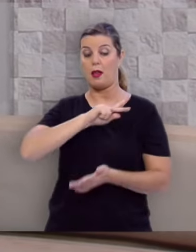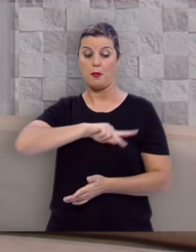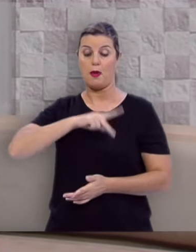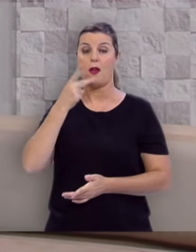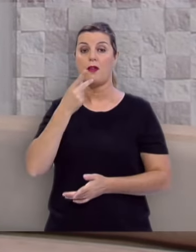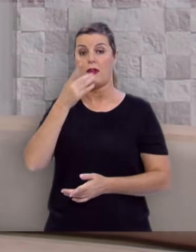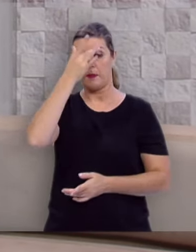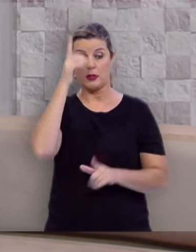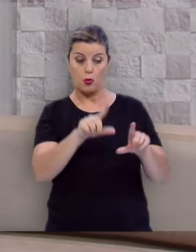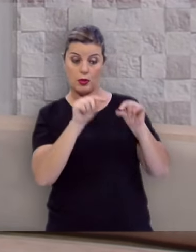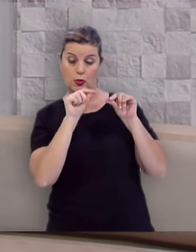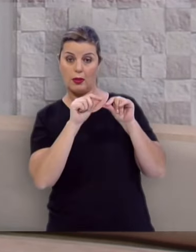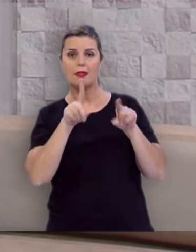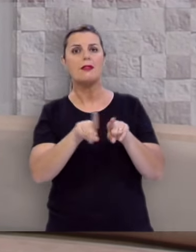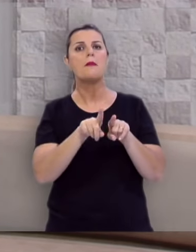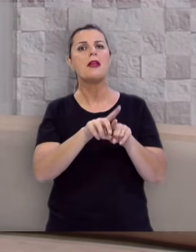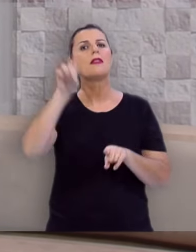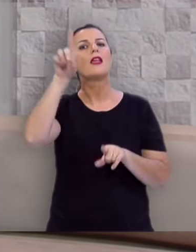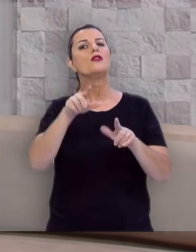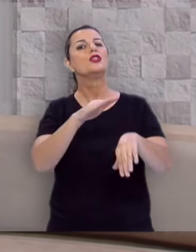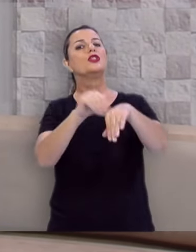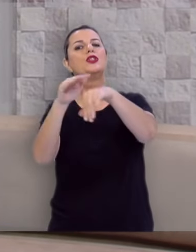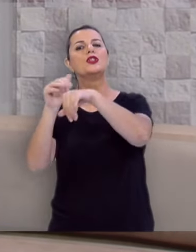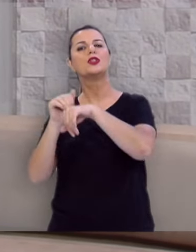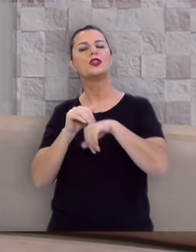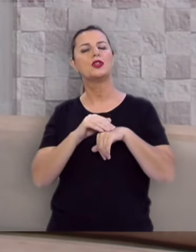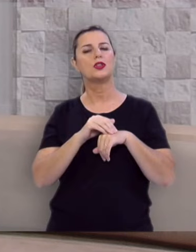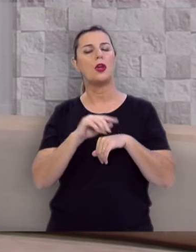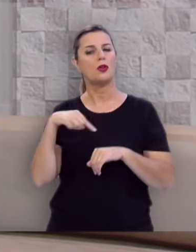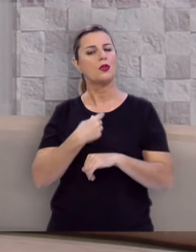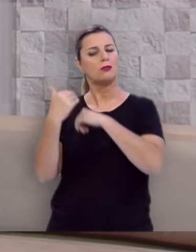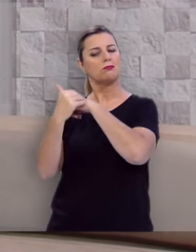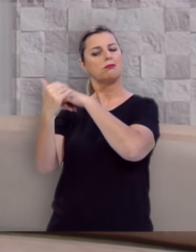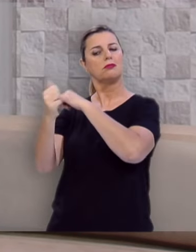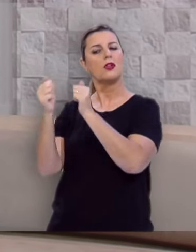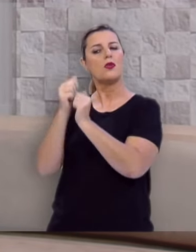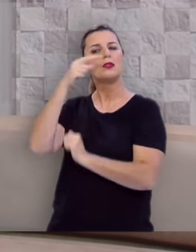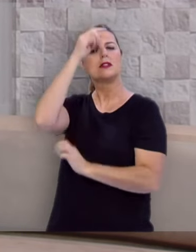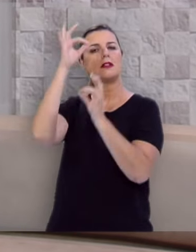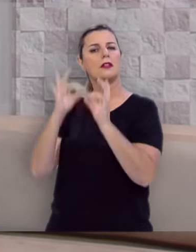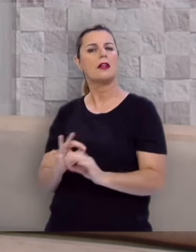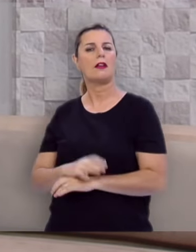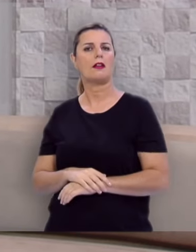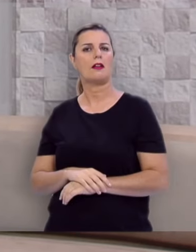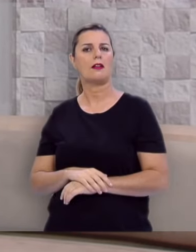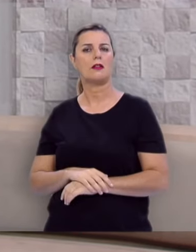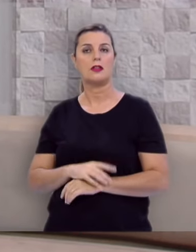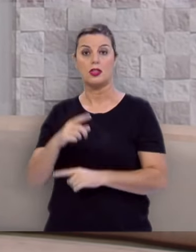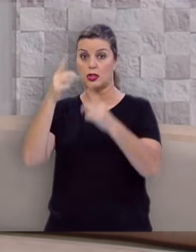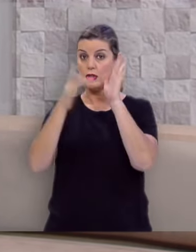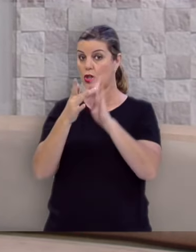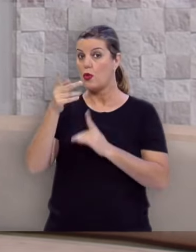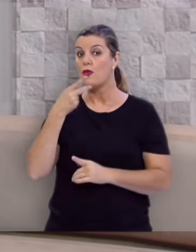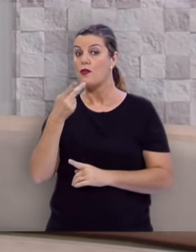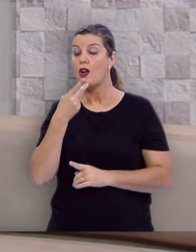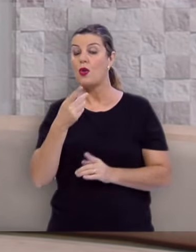diz, aos que Deus predestinou, a esses também chamou. Fomos chamados com santa vocação. Jesus Cristo disse, as minhas